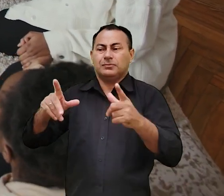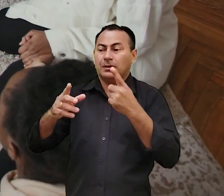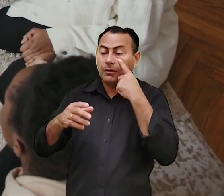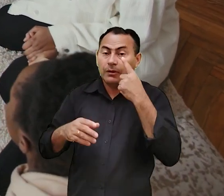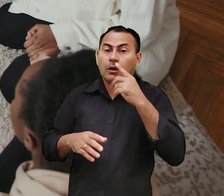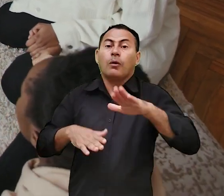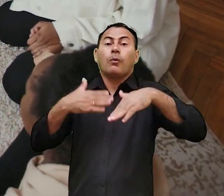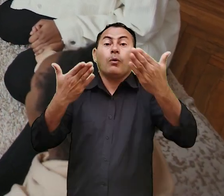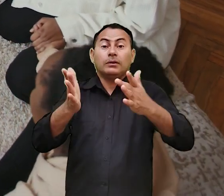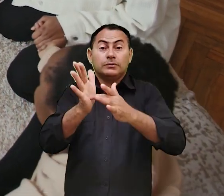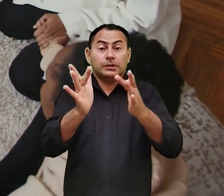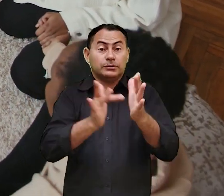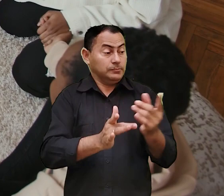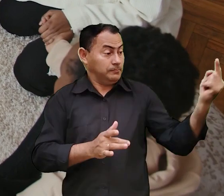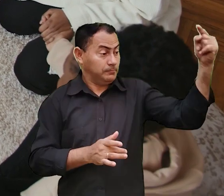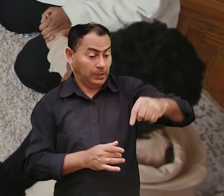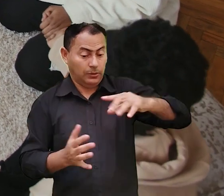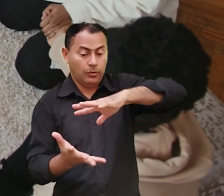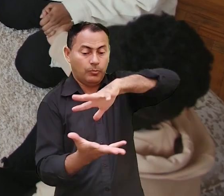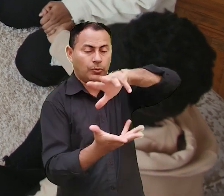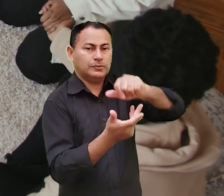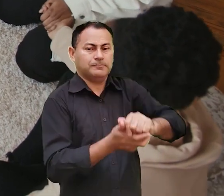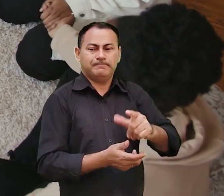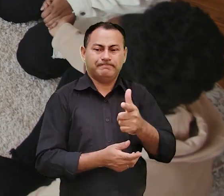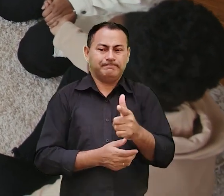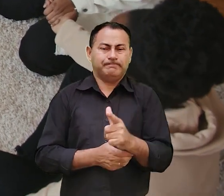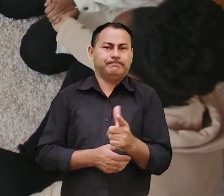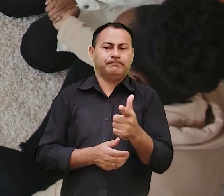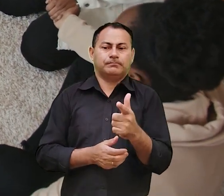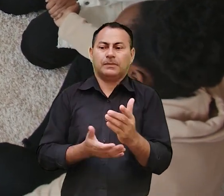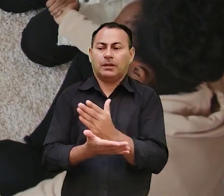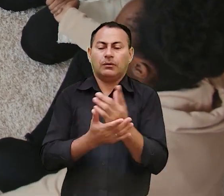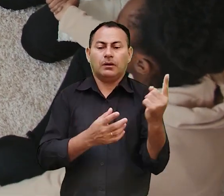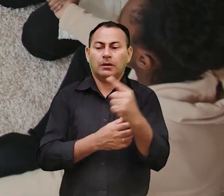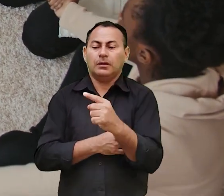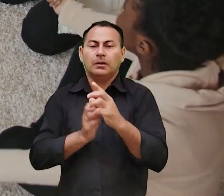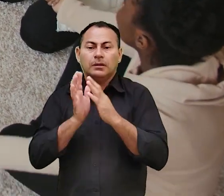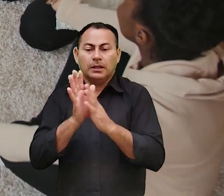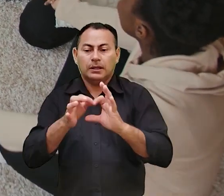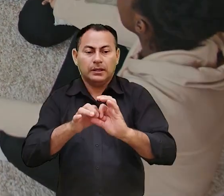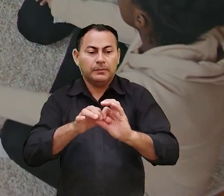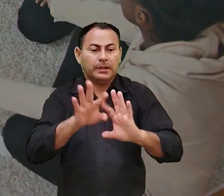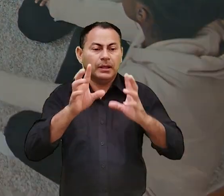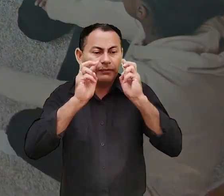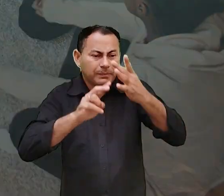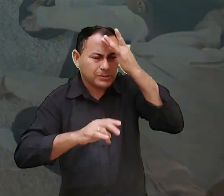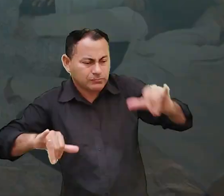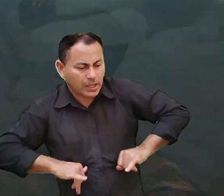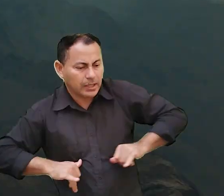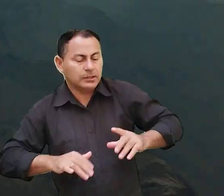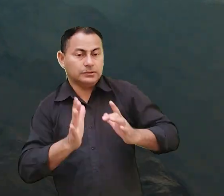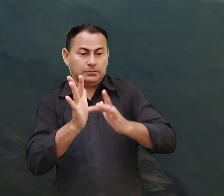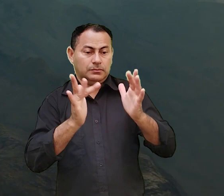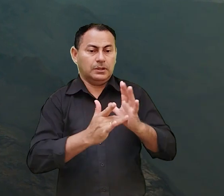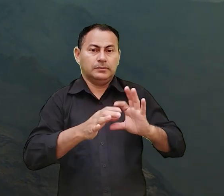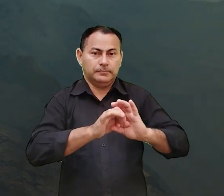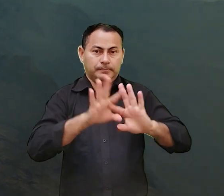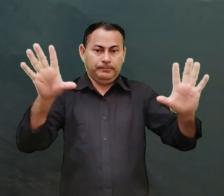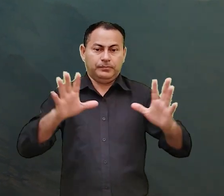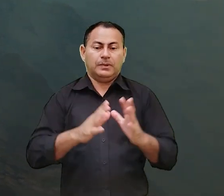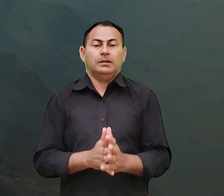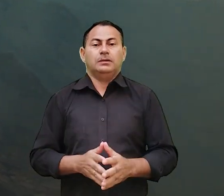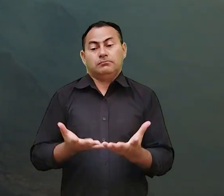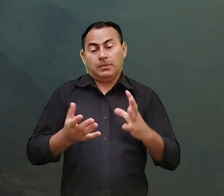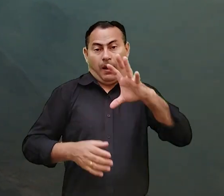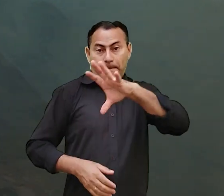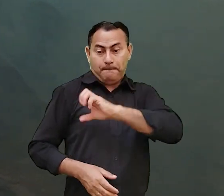desdém. Quando o Messias veio ao mundo, ele era incapaz de passar por algum cativo sem libertar aquela pessoa. Isso era parte